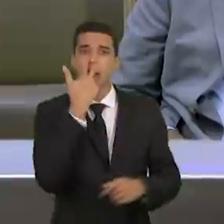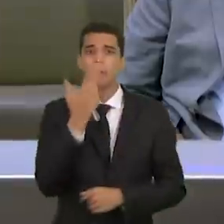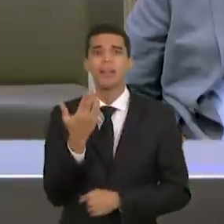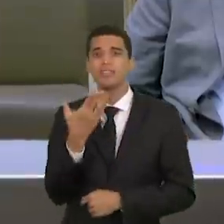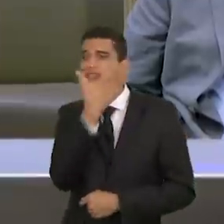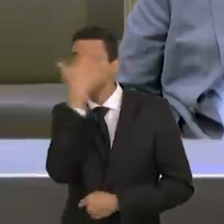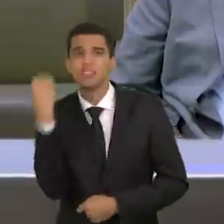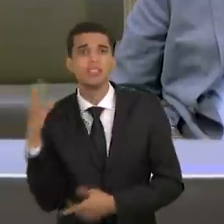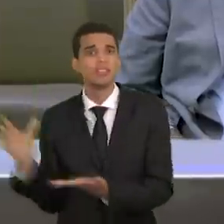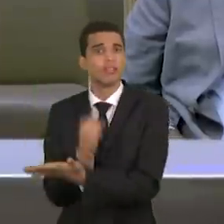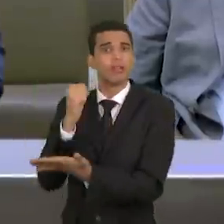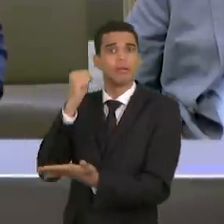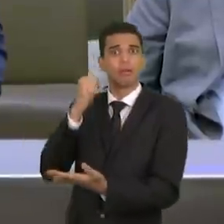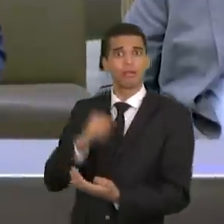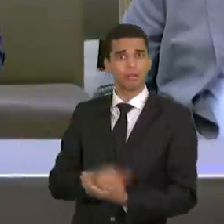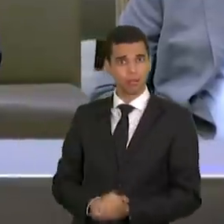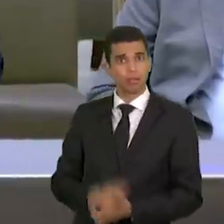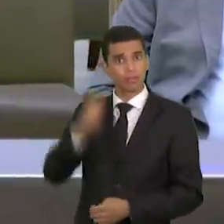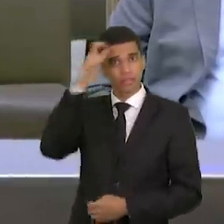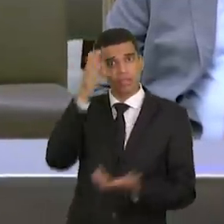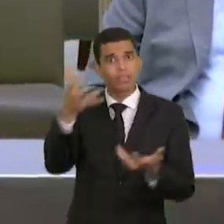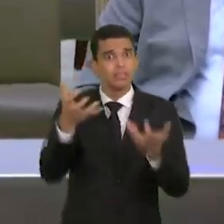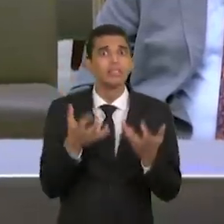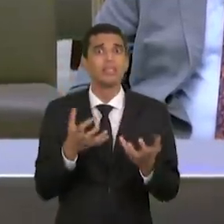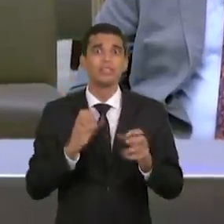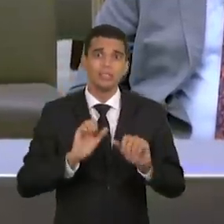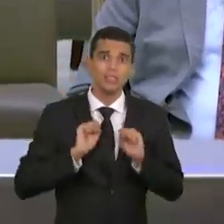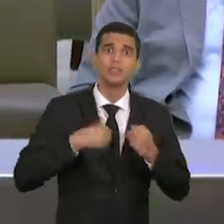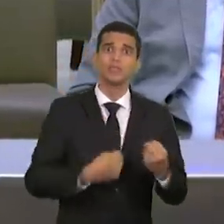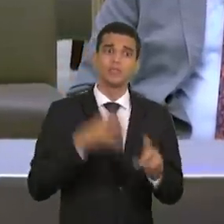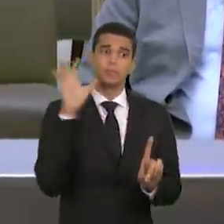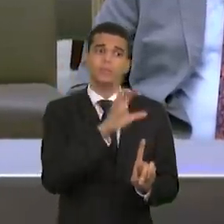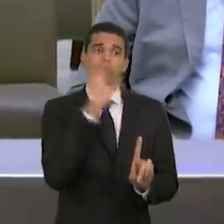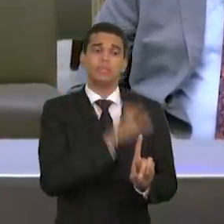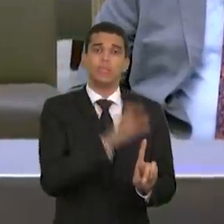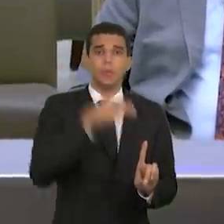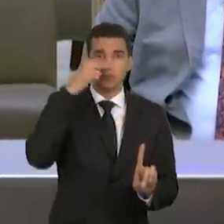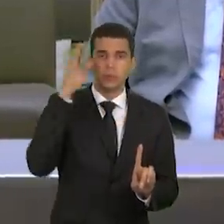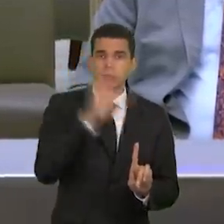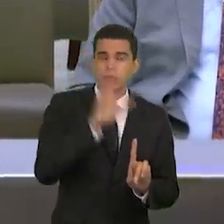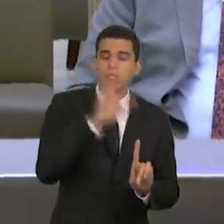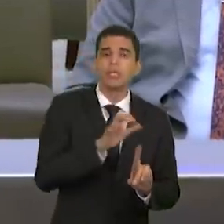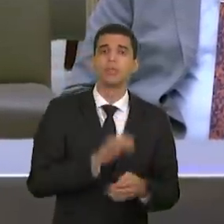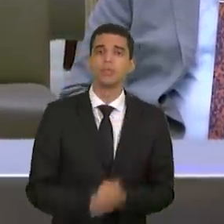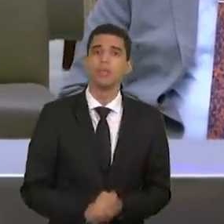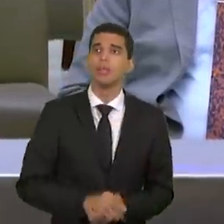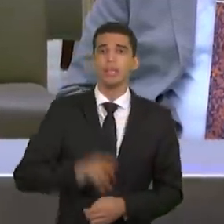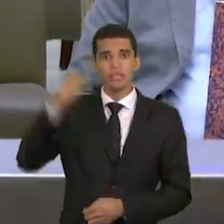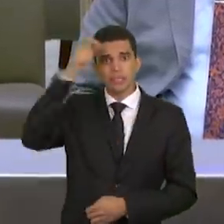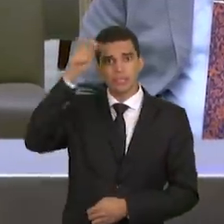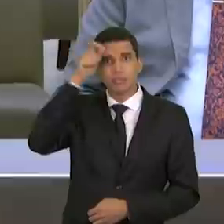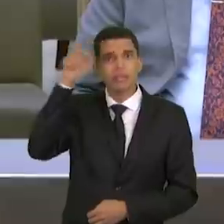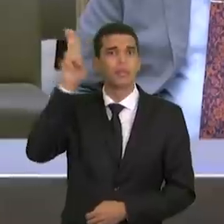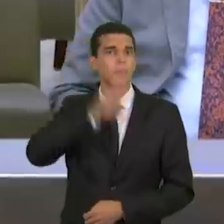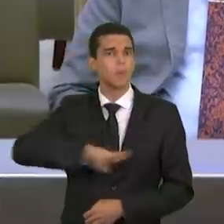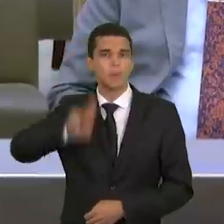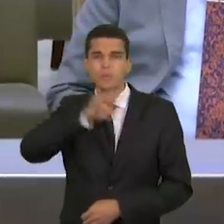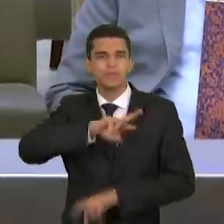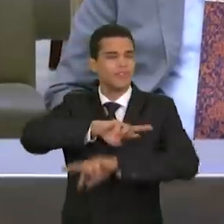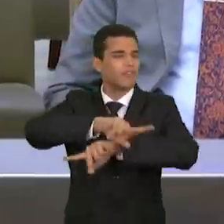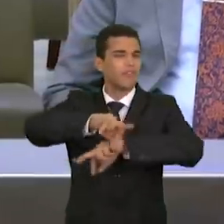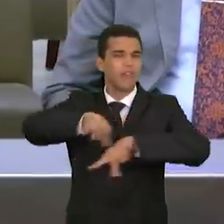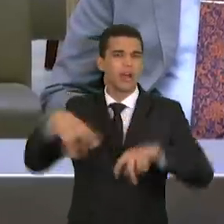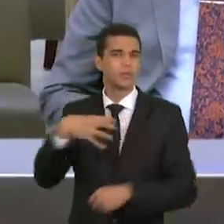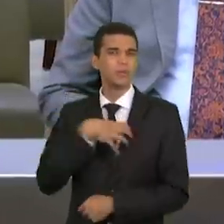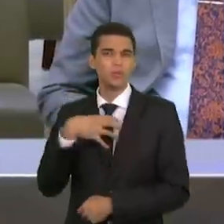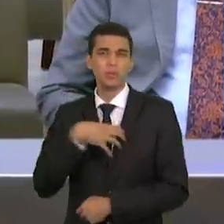insensíveis a este assunto. Satanás está trabalhando, usando meios, usando argumentos diversos,